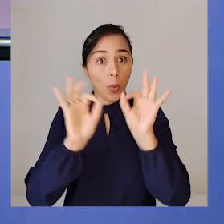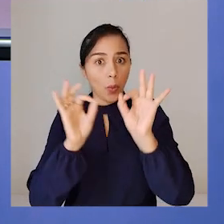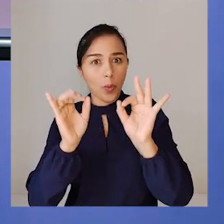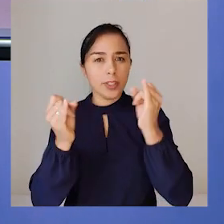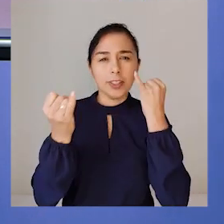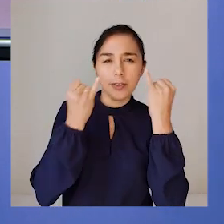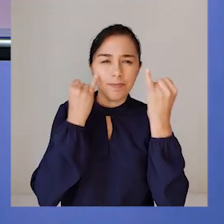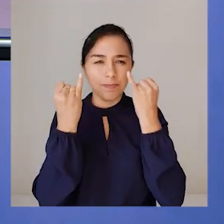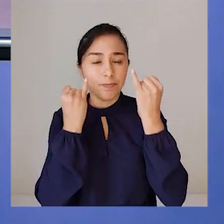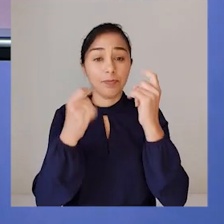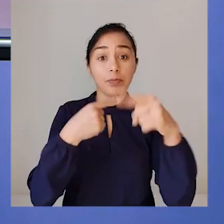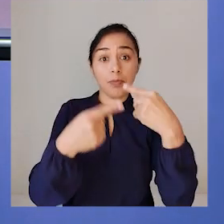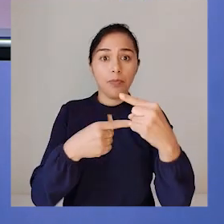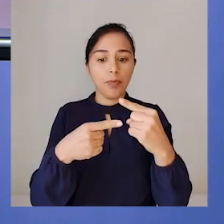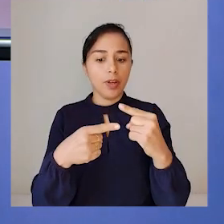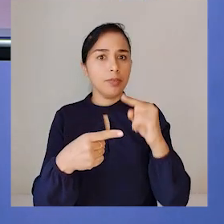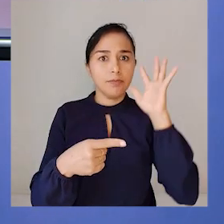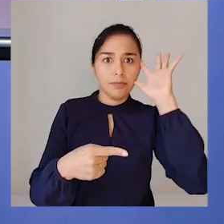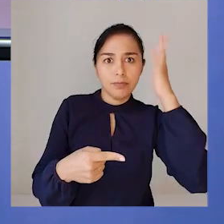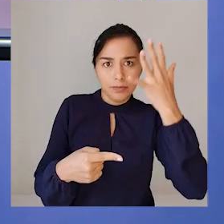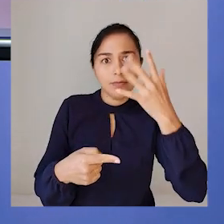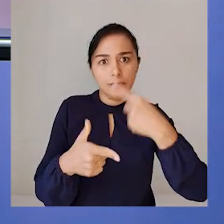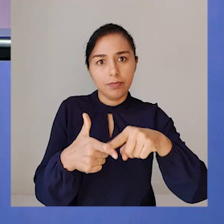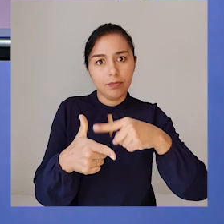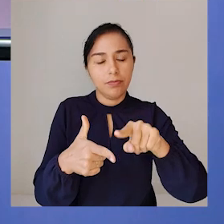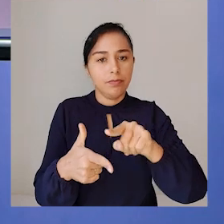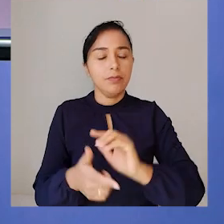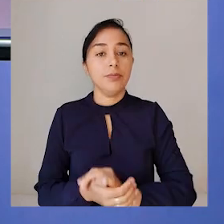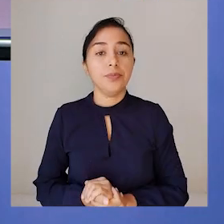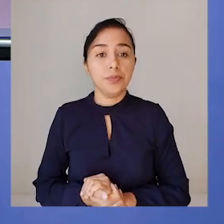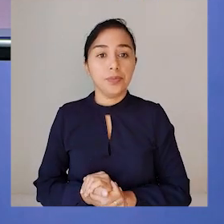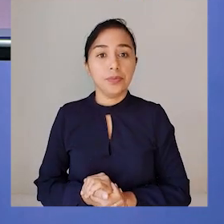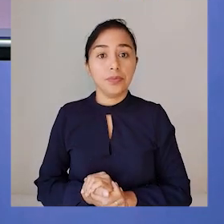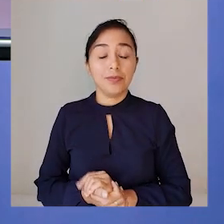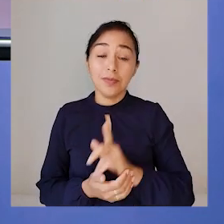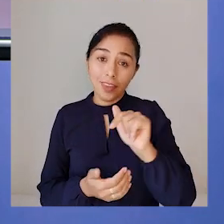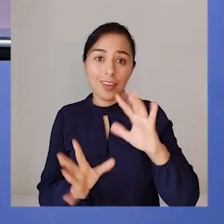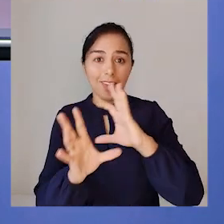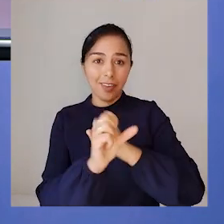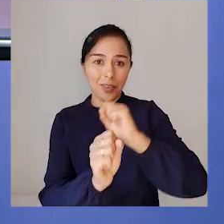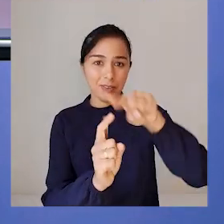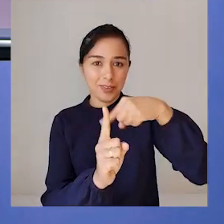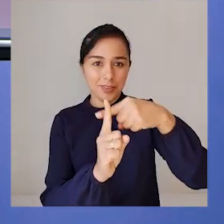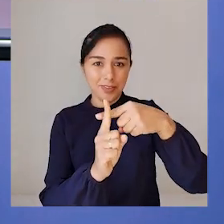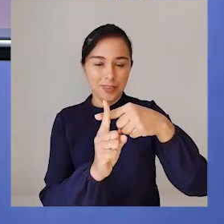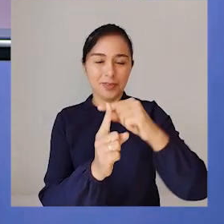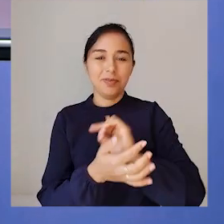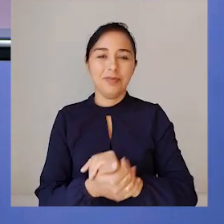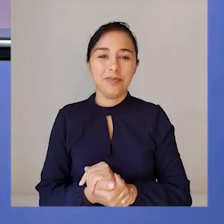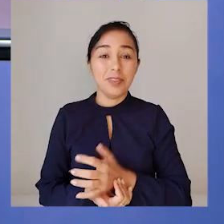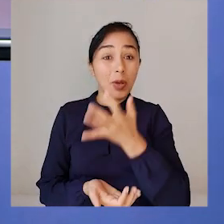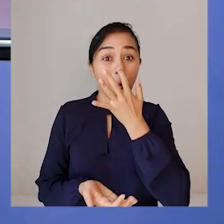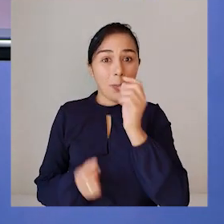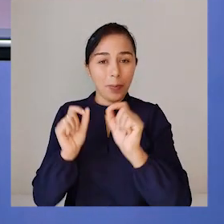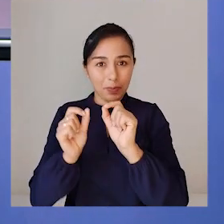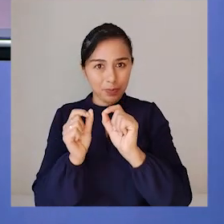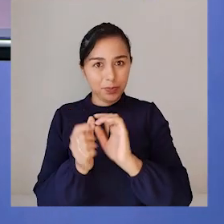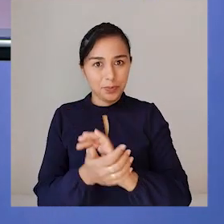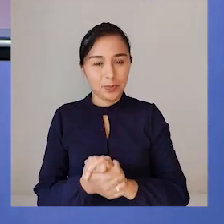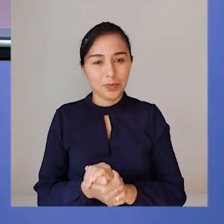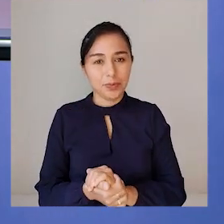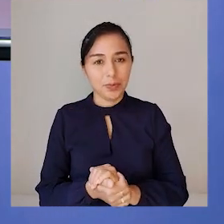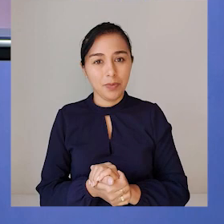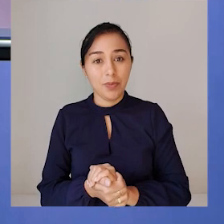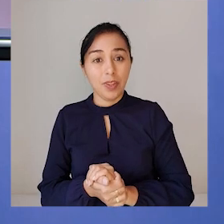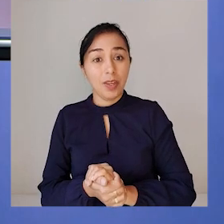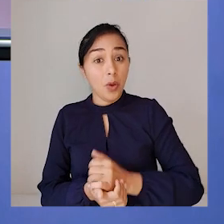dados para resolver esse problema, que nesse caso se trata de uma adição. Observe que nós vamos pegar